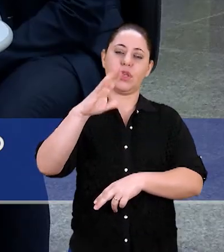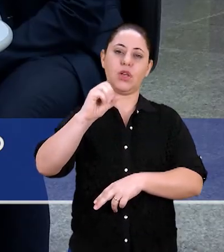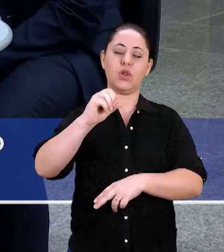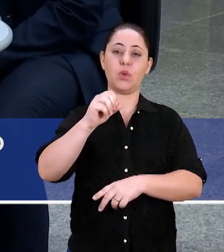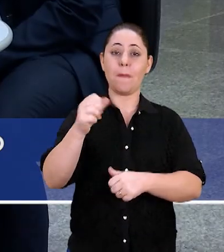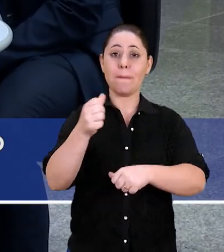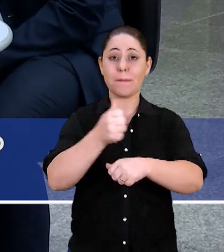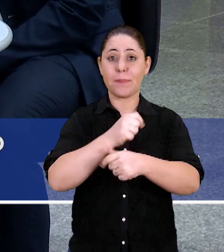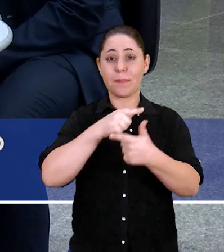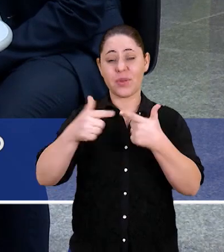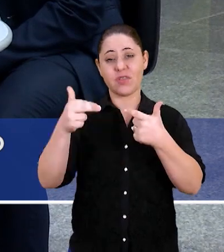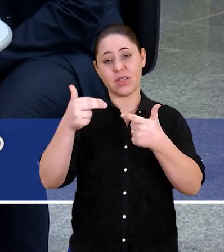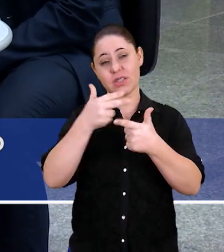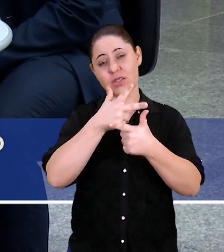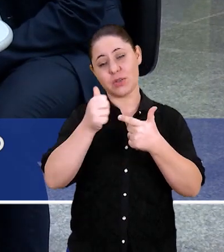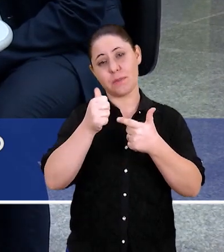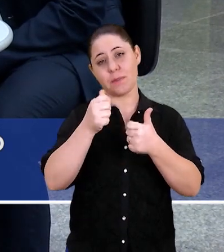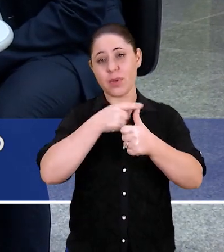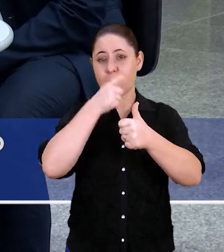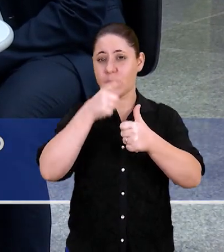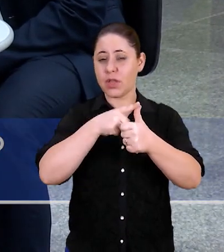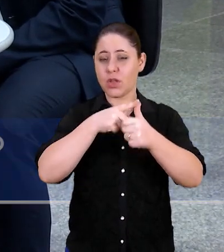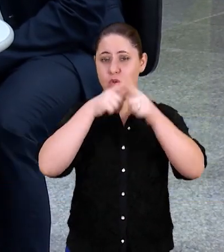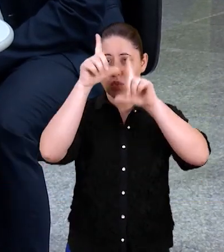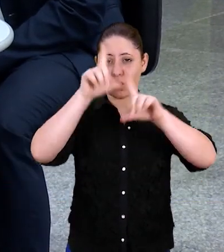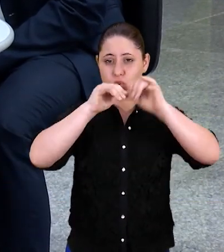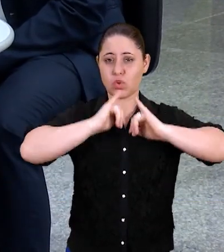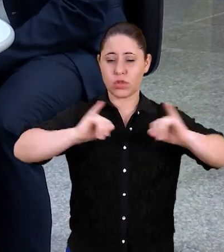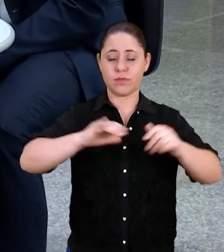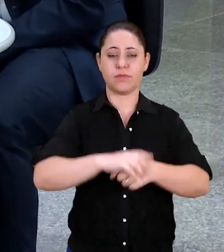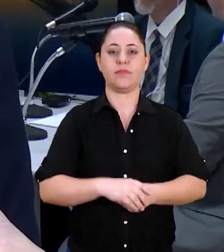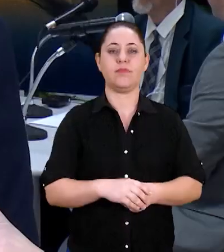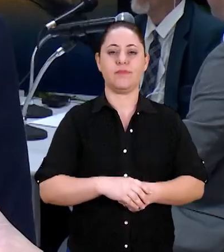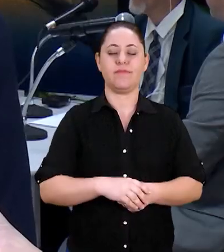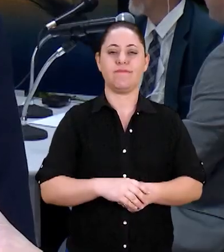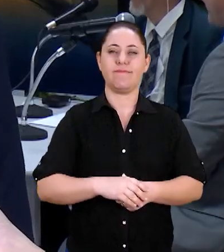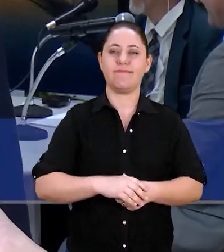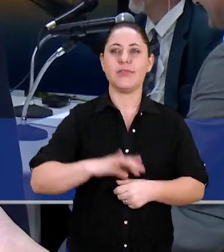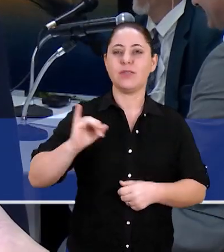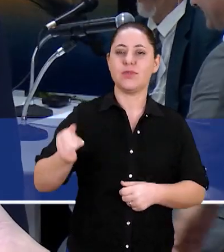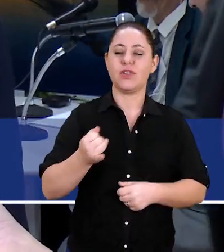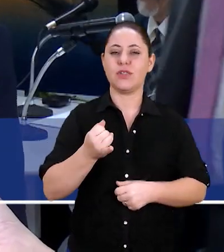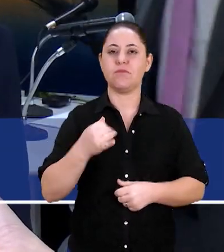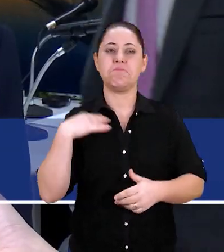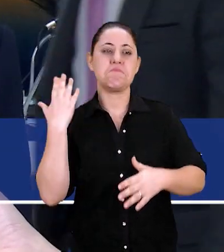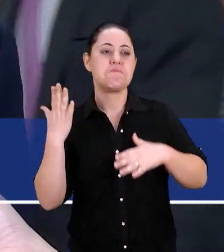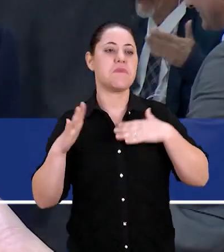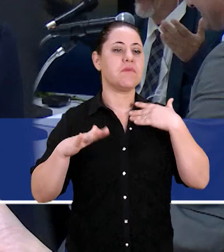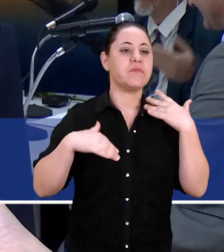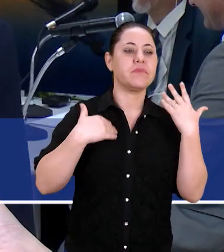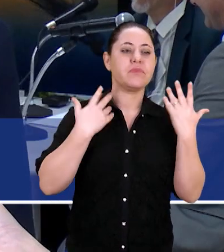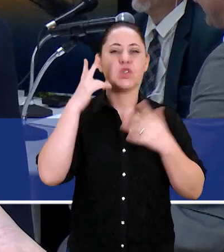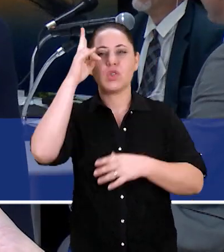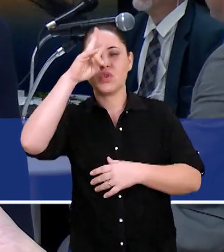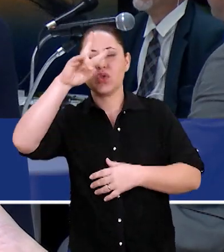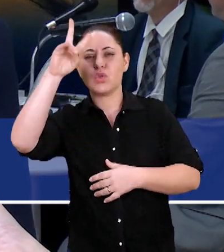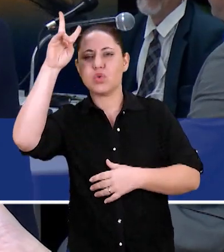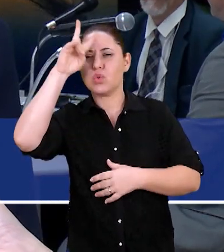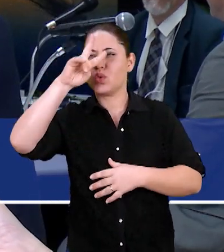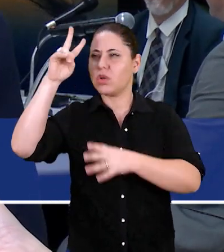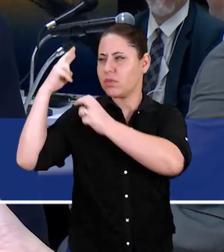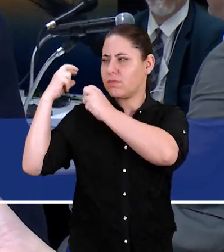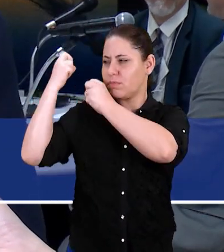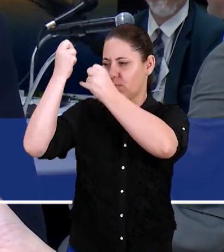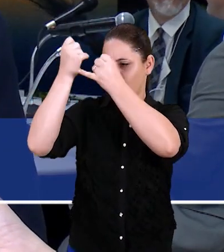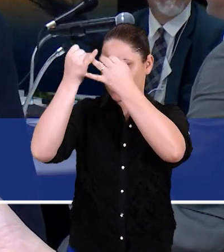Arruda, ganhador do primeiro lugar na categoria telejornalismo. Foi uma oportunidade de fazer um passeio na história da Assembleia